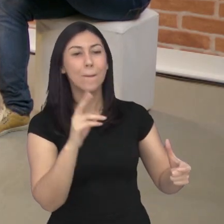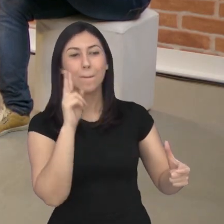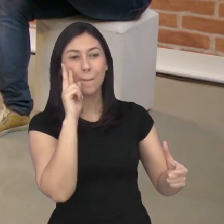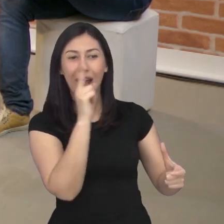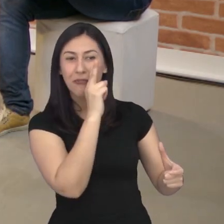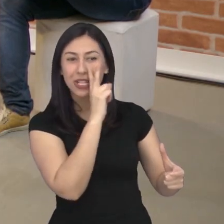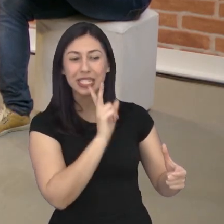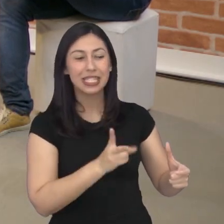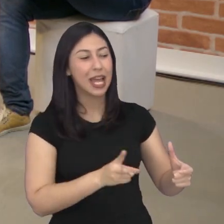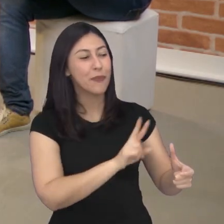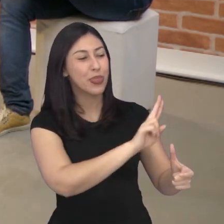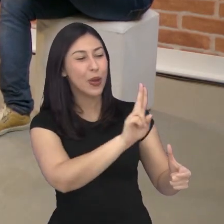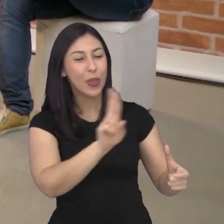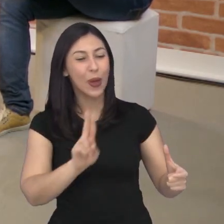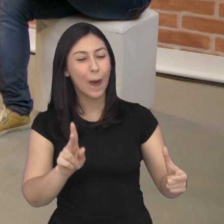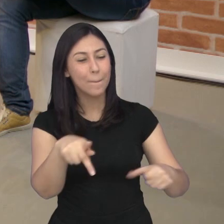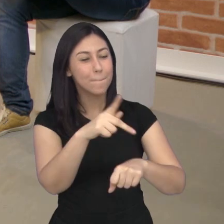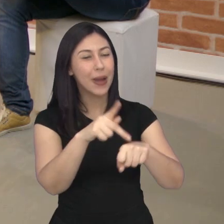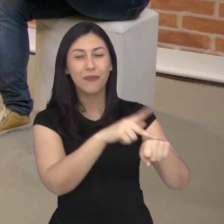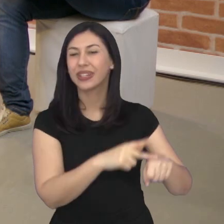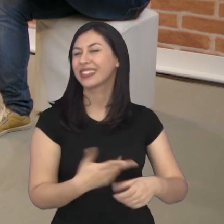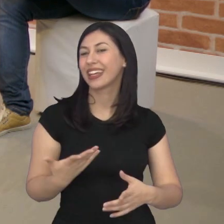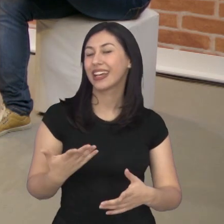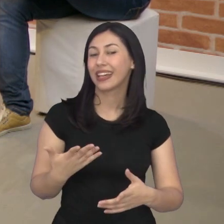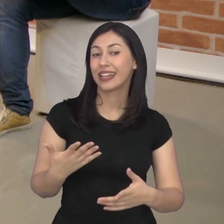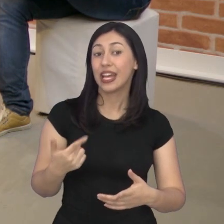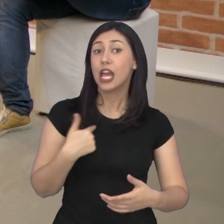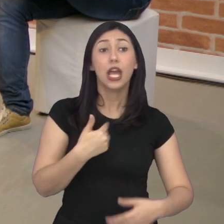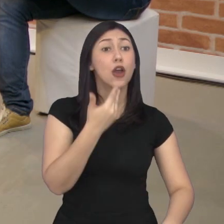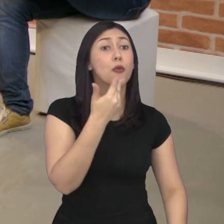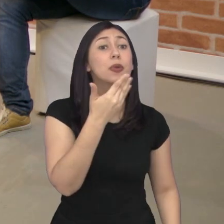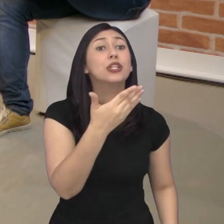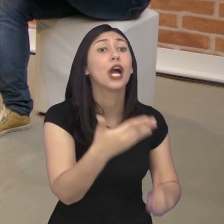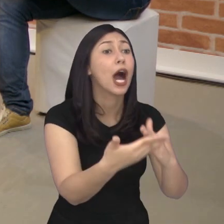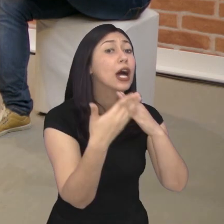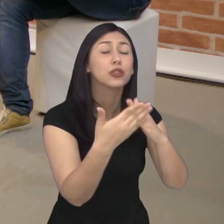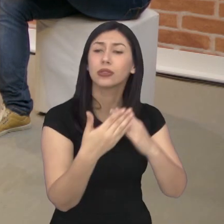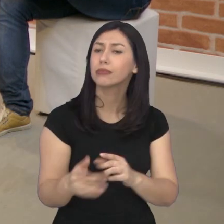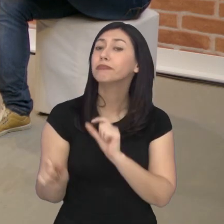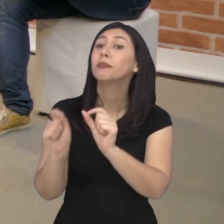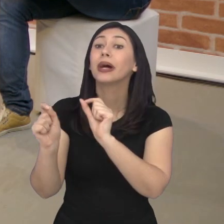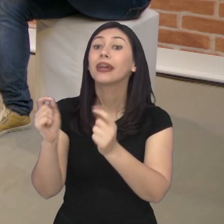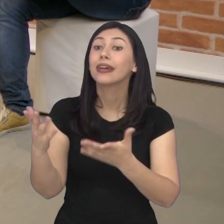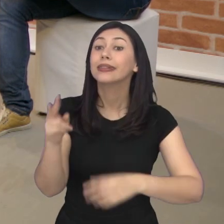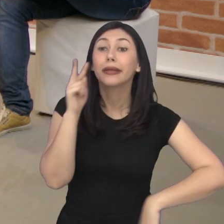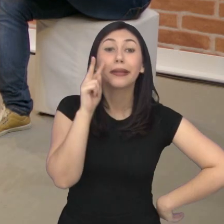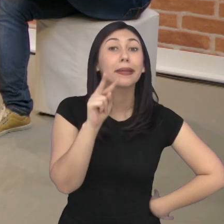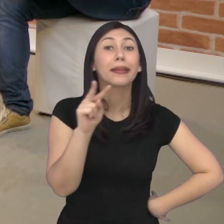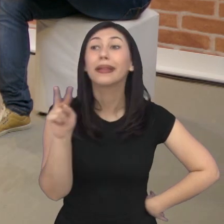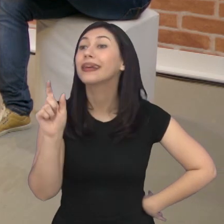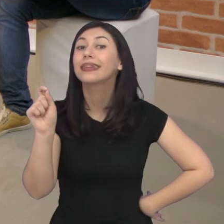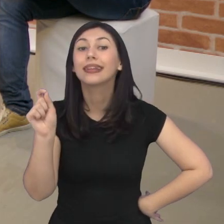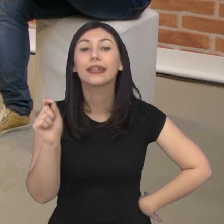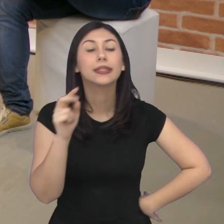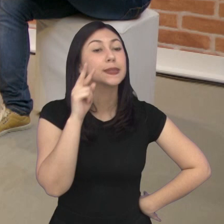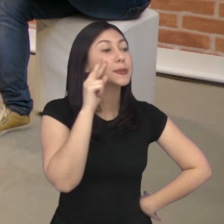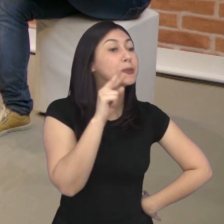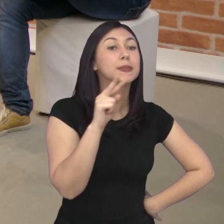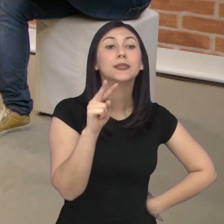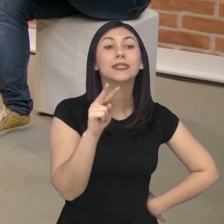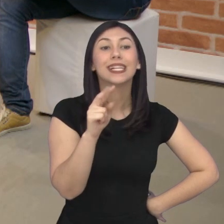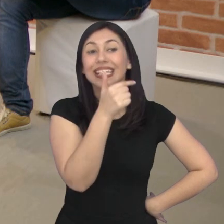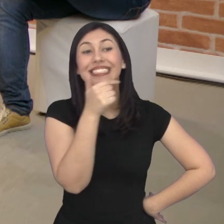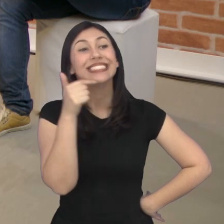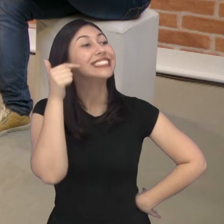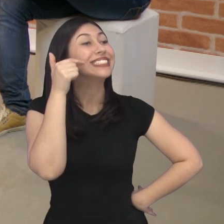é coisas humano, errar É, faz parte. Aqui o acontece. negócio é a gente se divertir, não é acertar ou Eu vou errar. pedir ajuda. Vai pedir ajuda? Vou. Pra quem? Alguém aqui da nossa equipe Backstage.